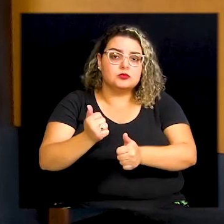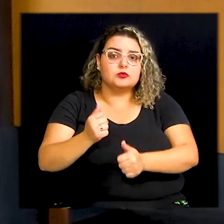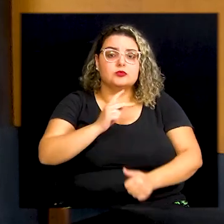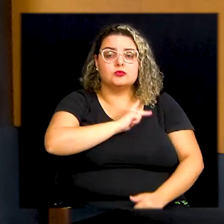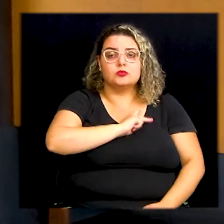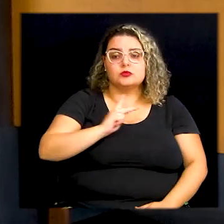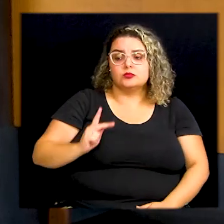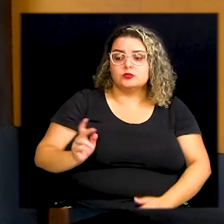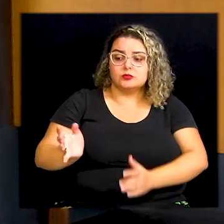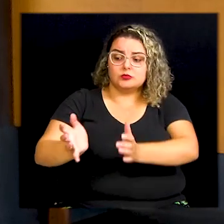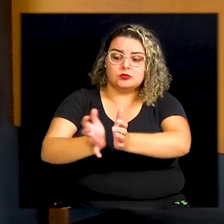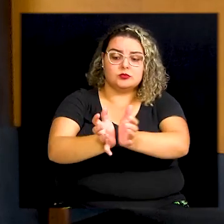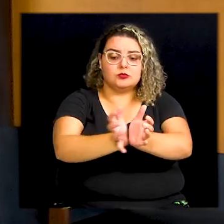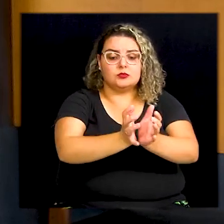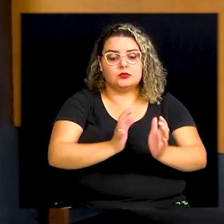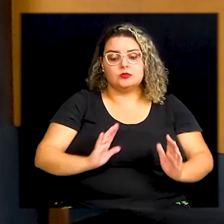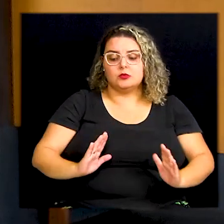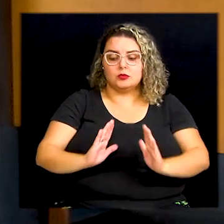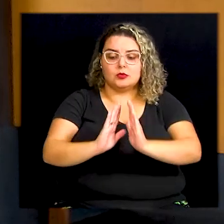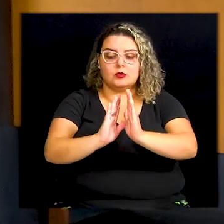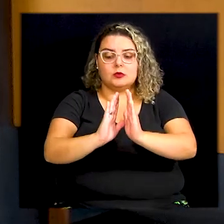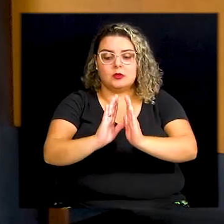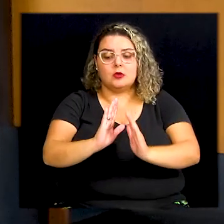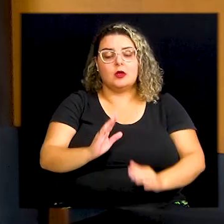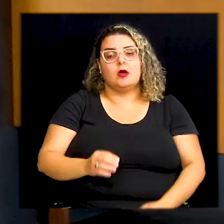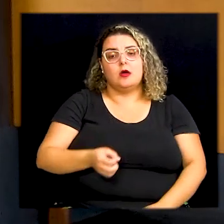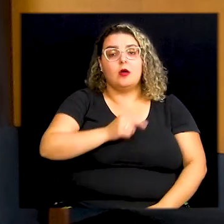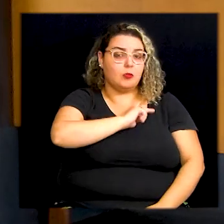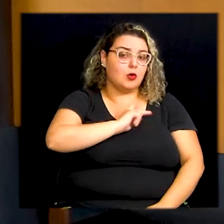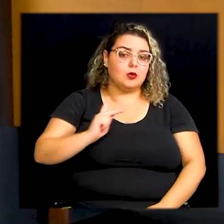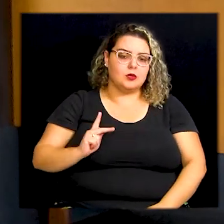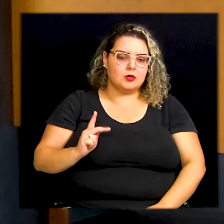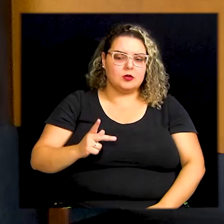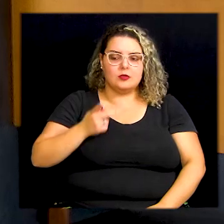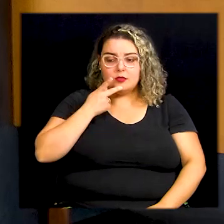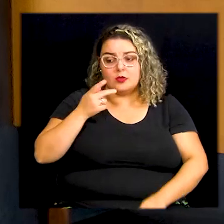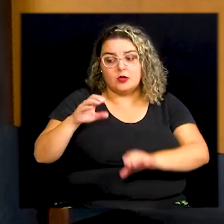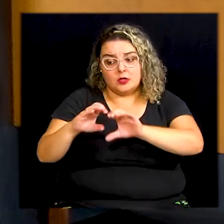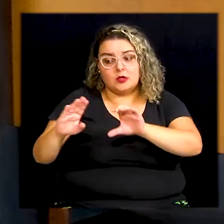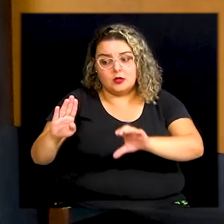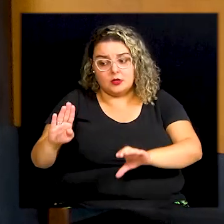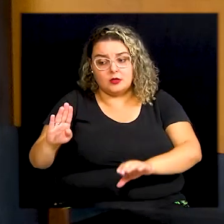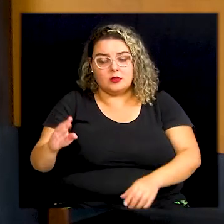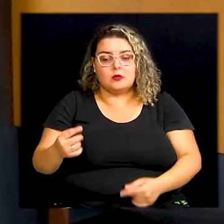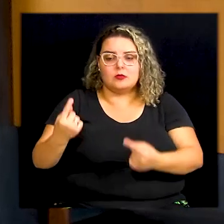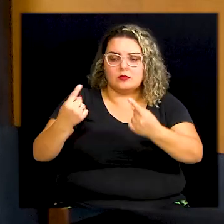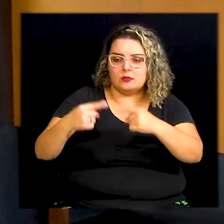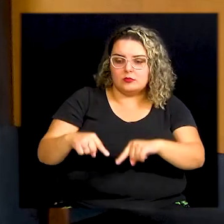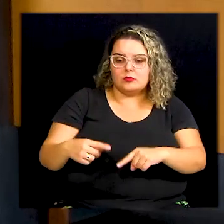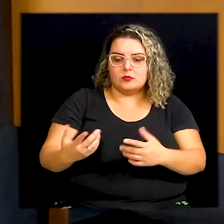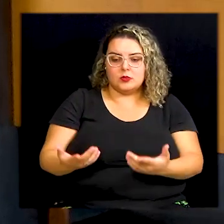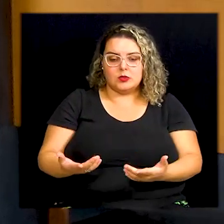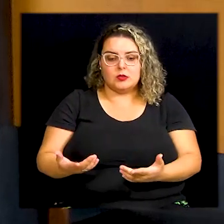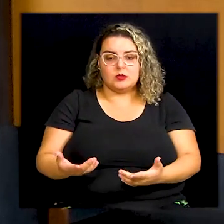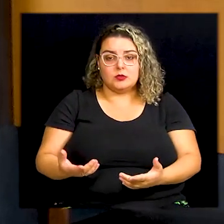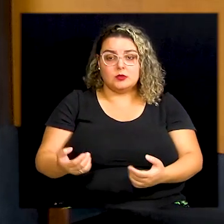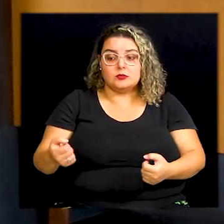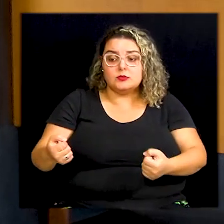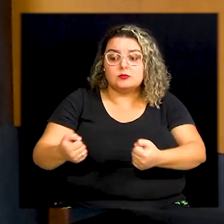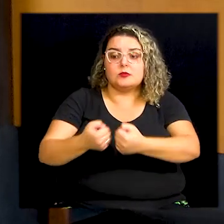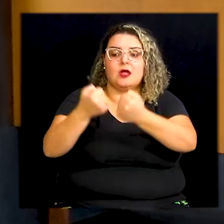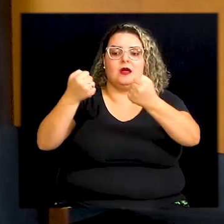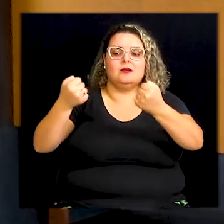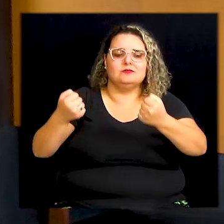estilo de jogo dos times, né, que enfrentavam Sim. a Ponte Preta, e falou que a Série B é um campeonato de muito